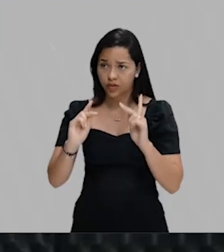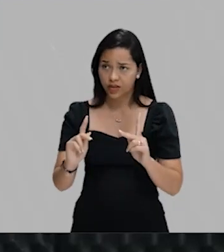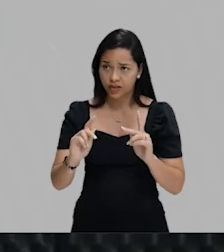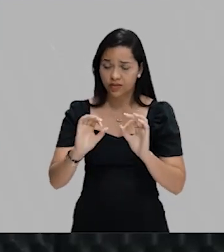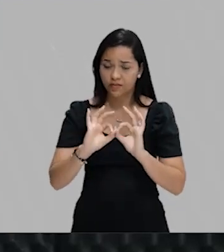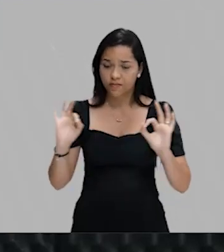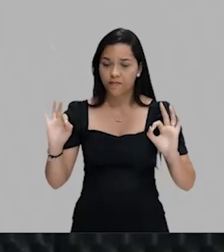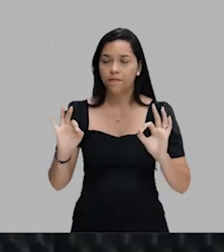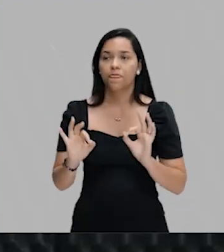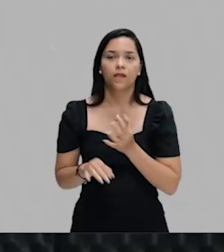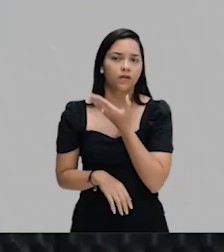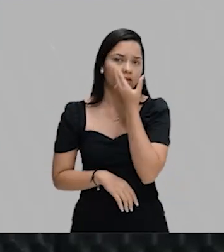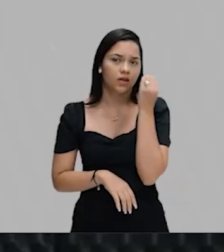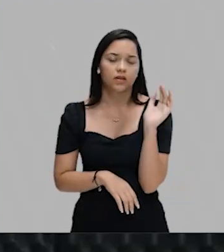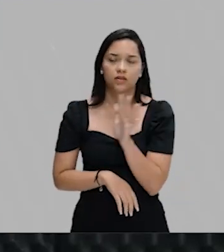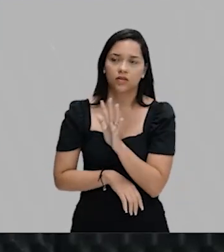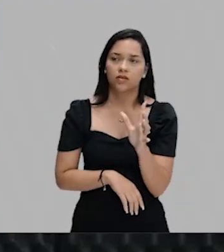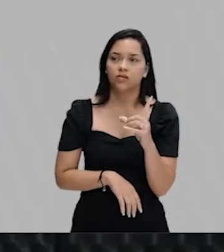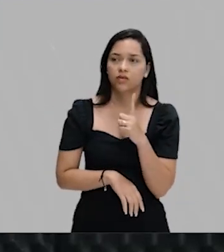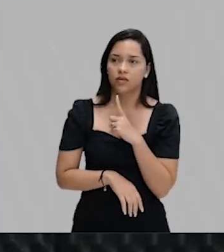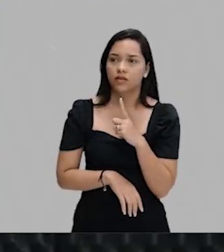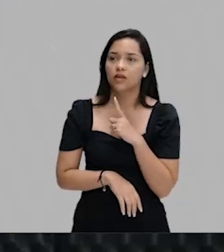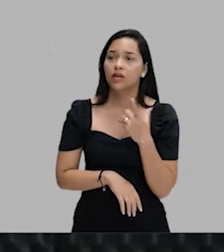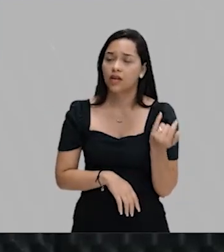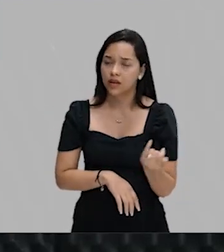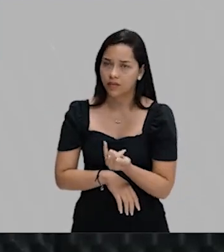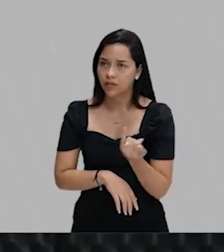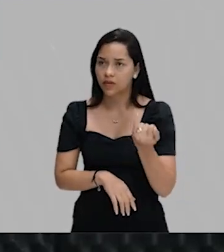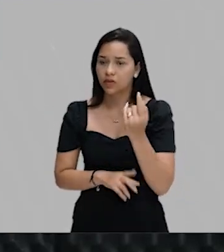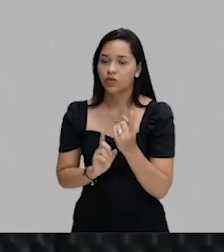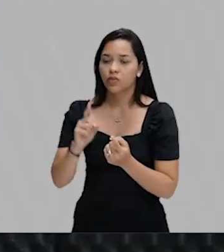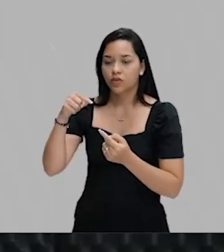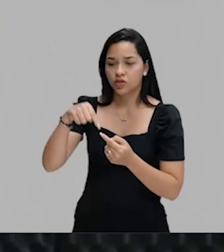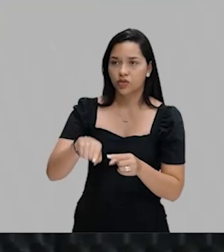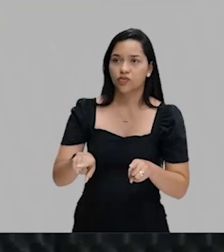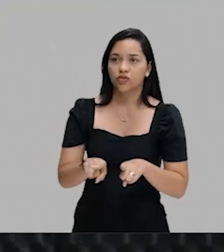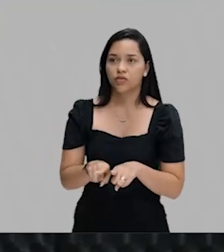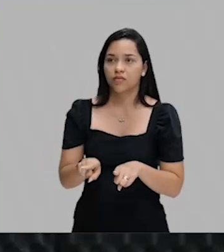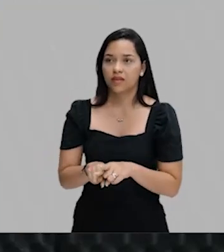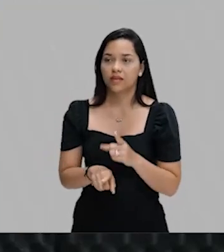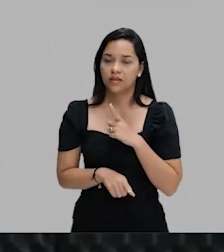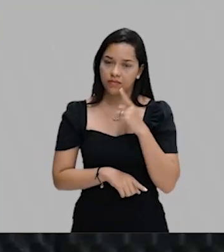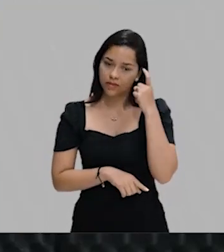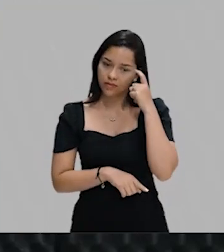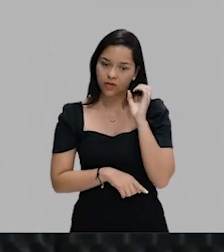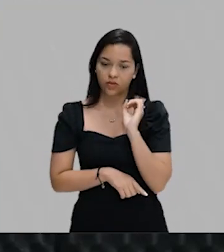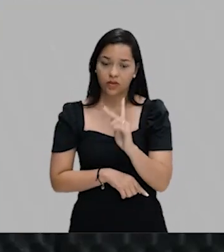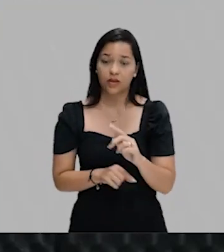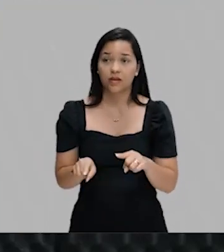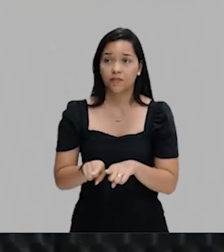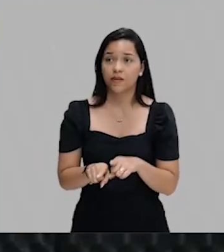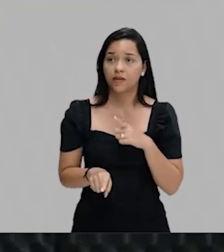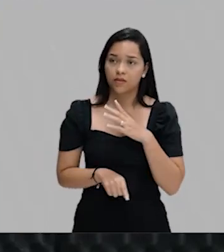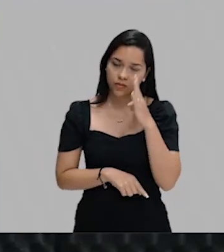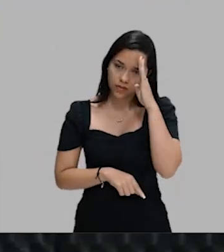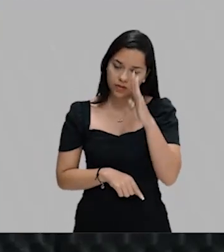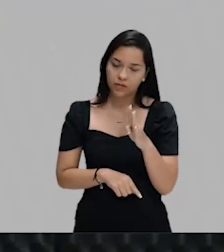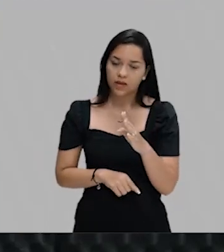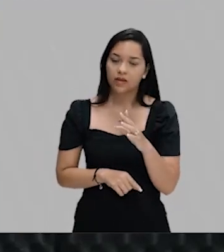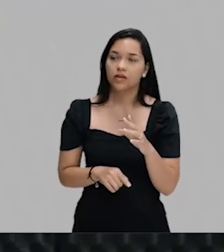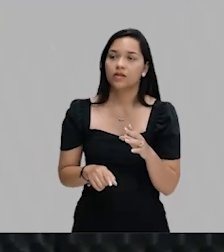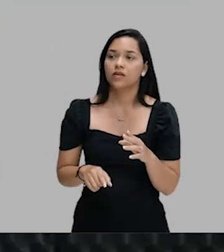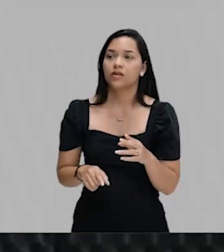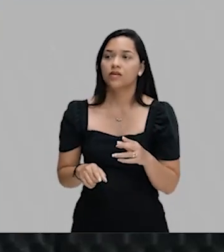Beleza? Então, não esquece aí bloco econômico, tá certo? Seus objetivos e a sua ideia. Bacana? E aqui nós temos os principais blocos,